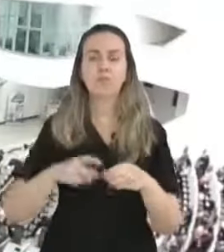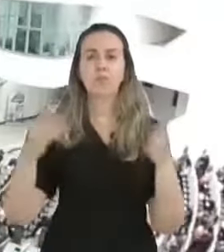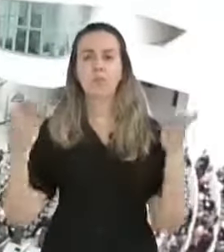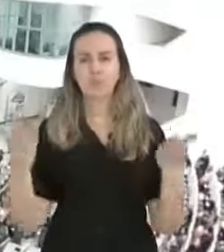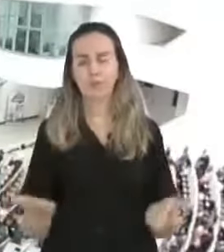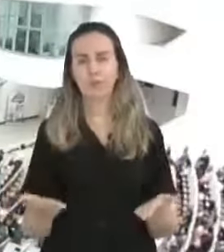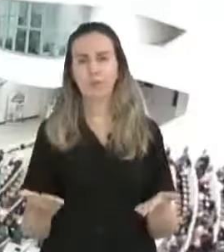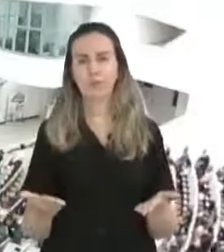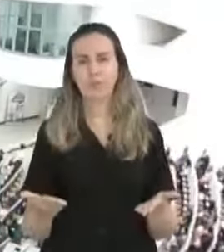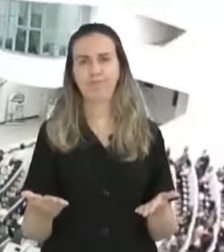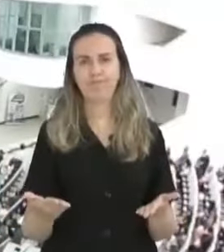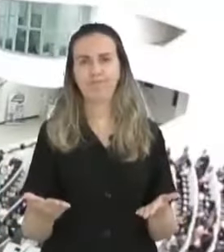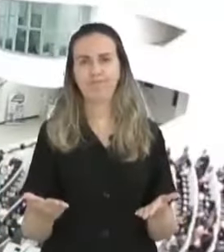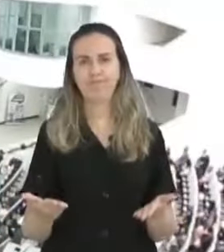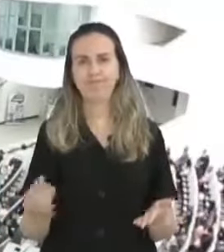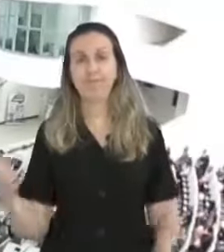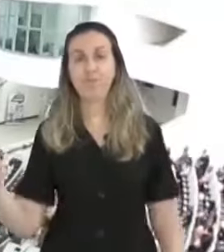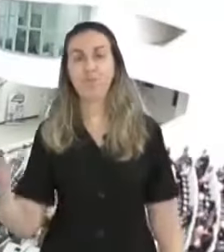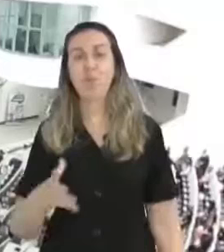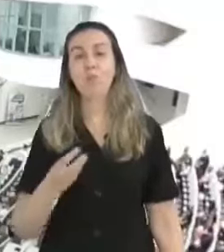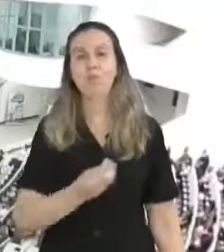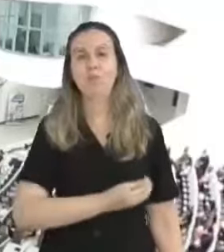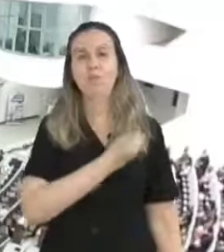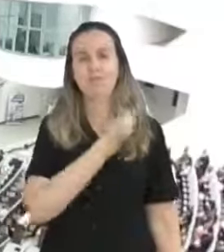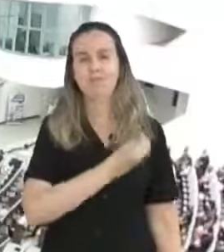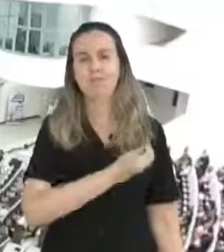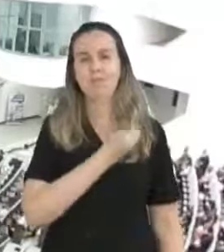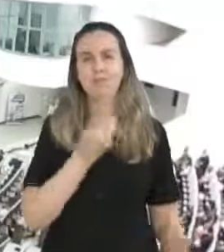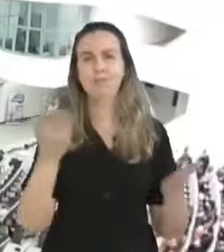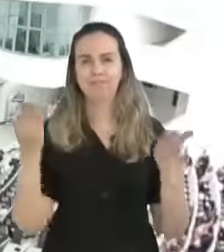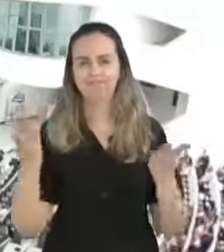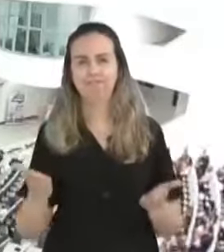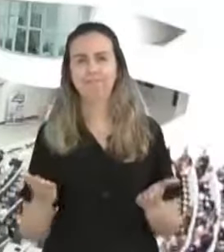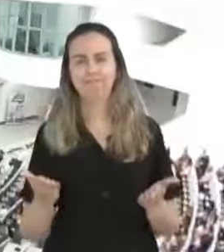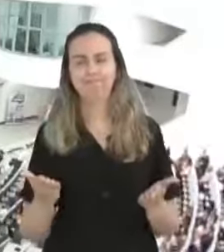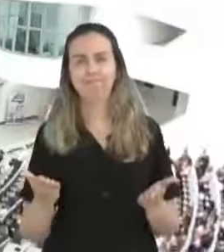Você tem a oportunidade de mudar de vida agora.